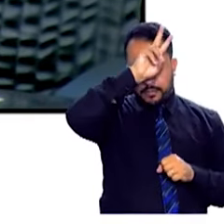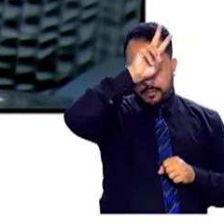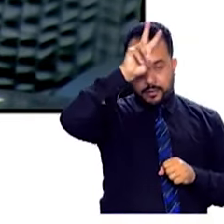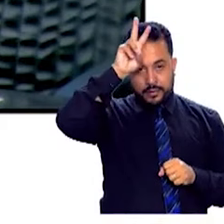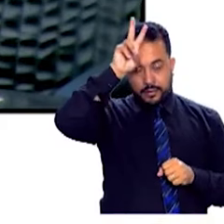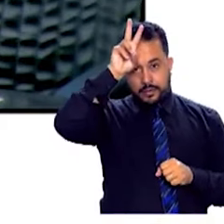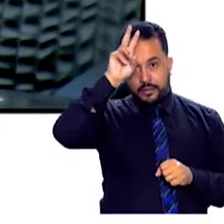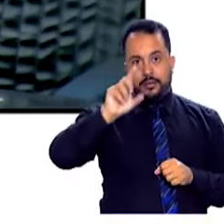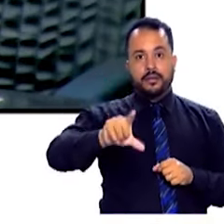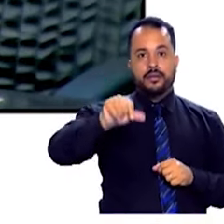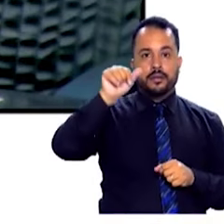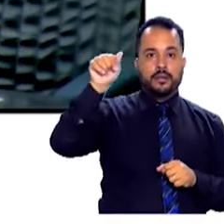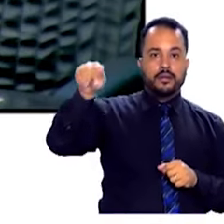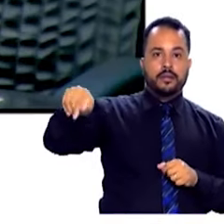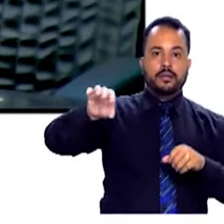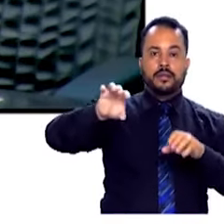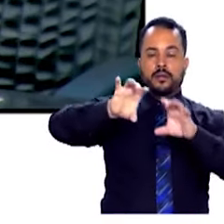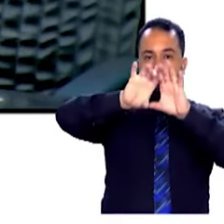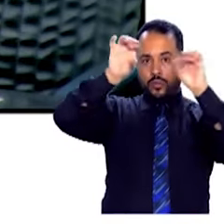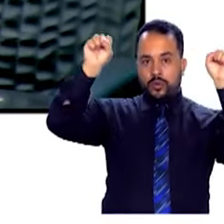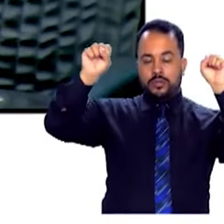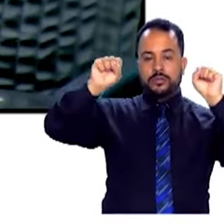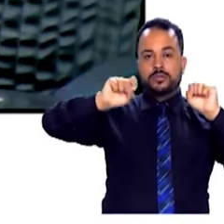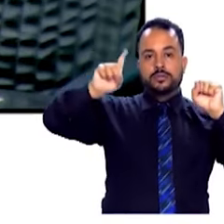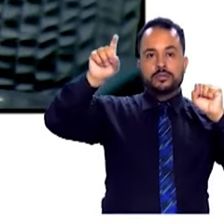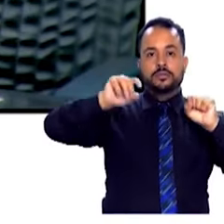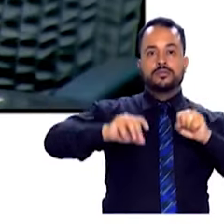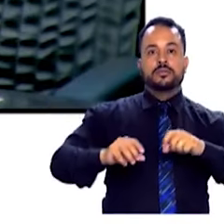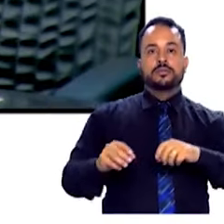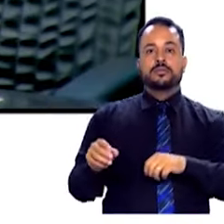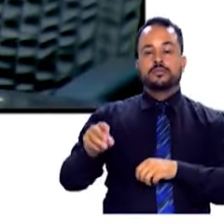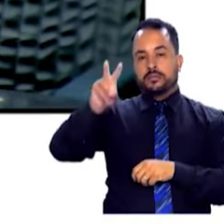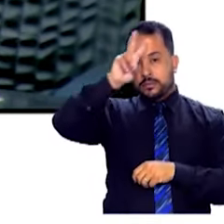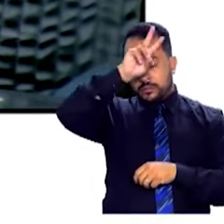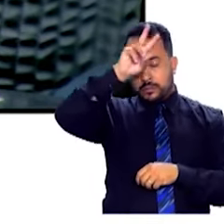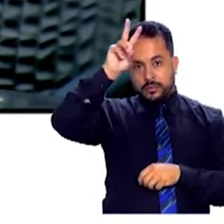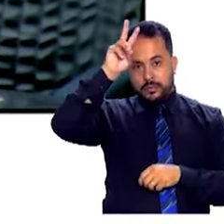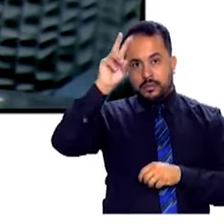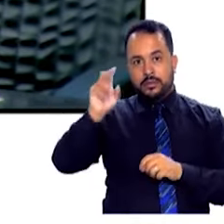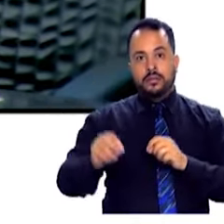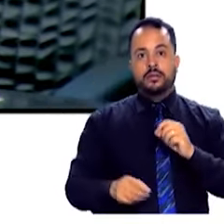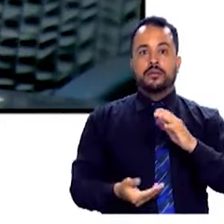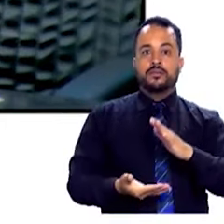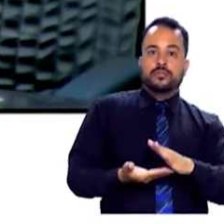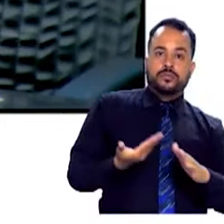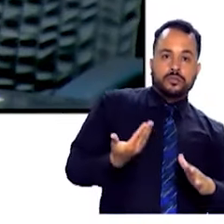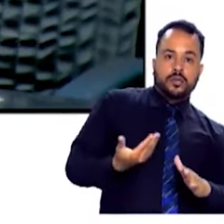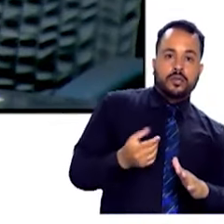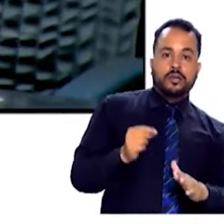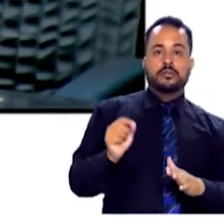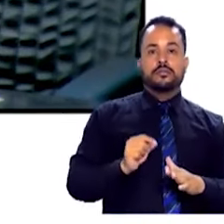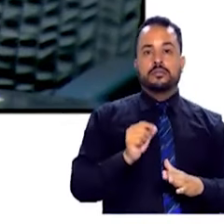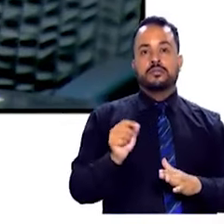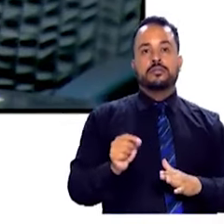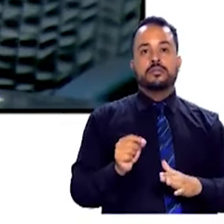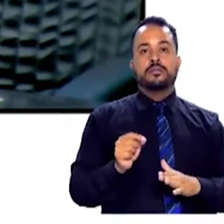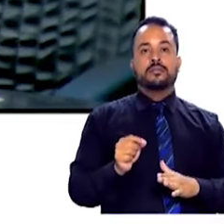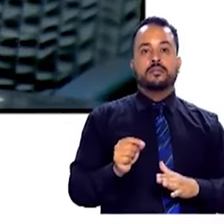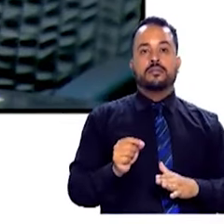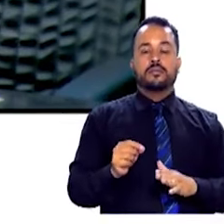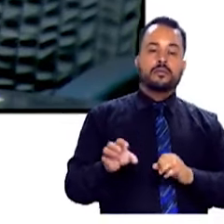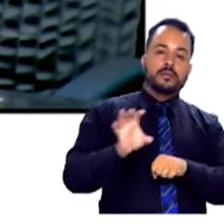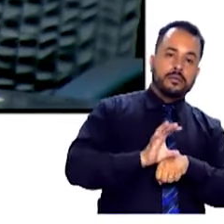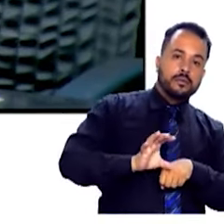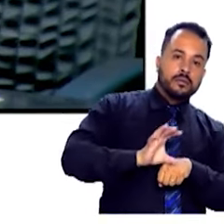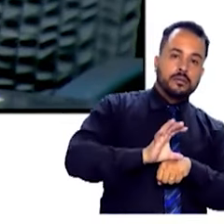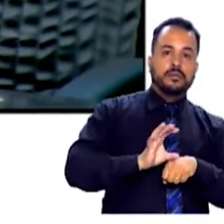corte supremo do Peru eh tem uma essa competência de cassação que tem como parâmetro o direito peruano como um todo Constituição e e